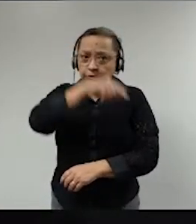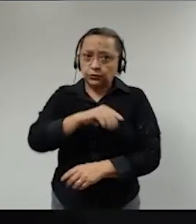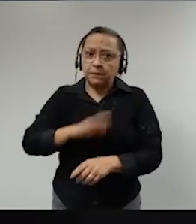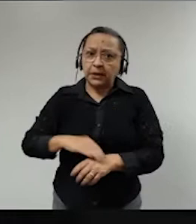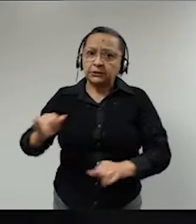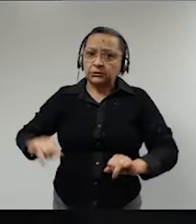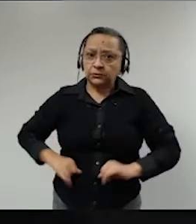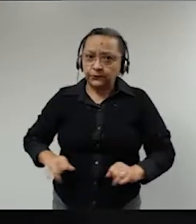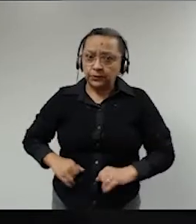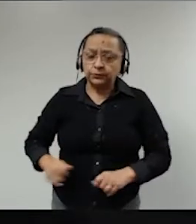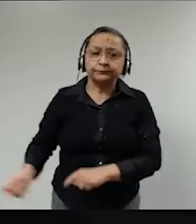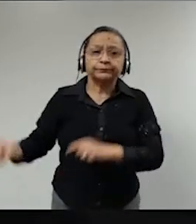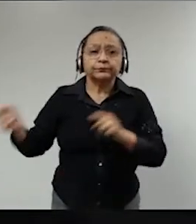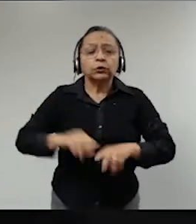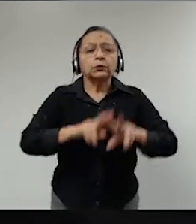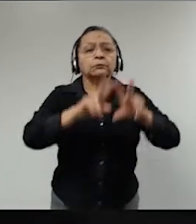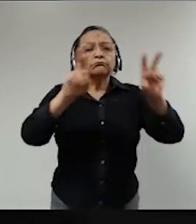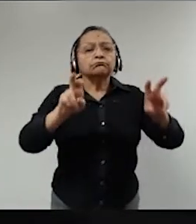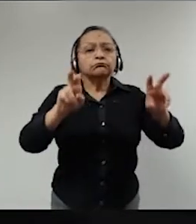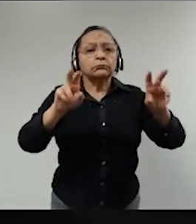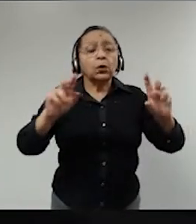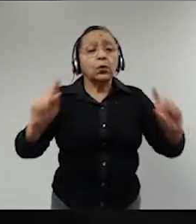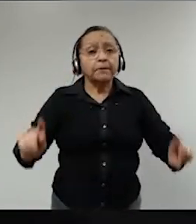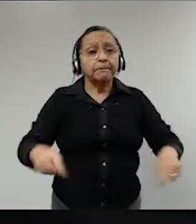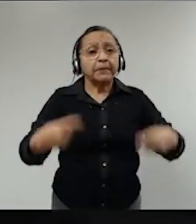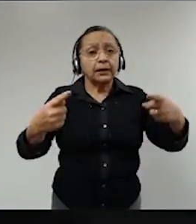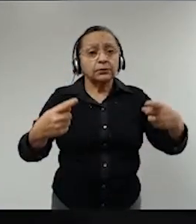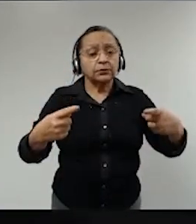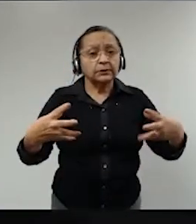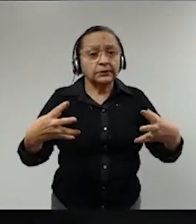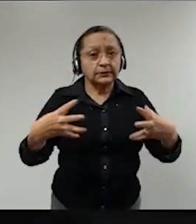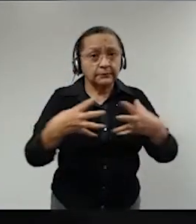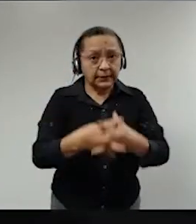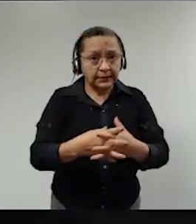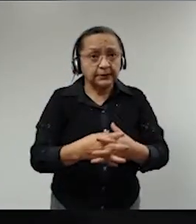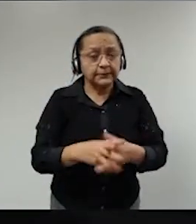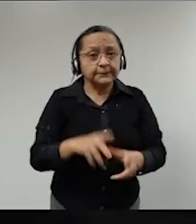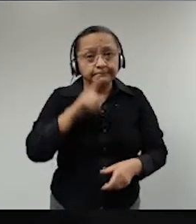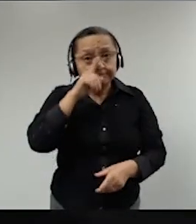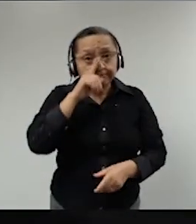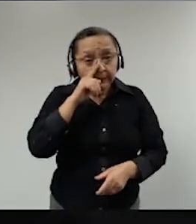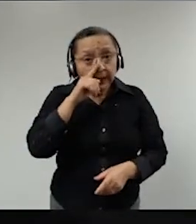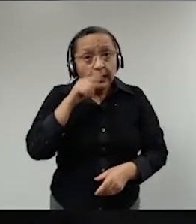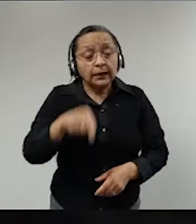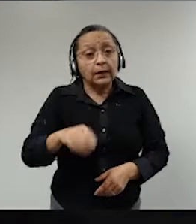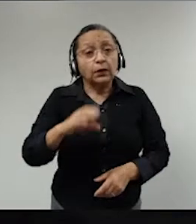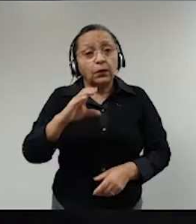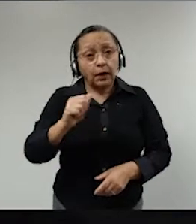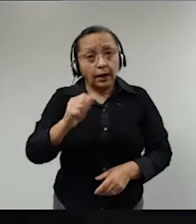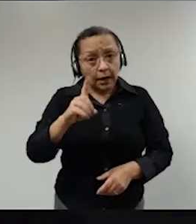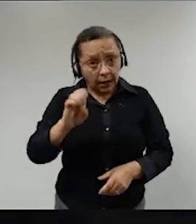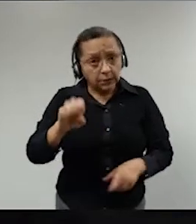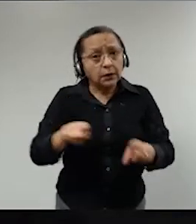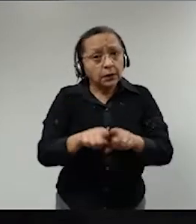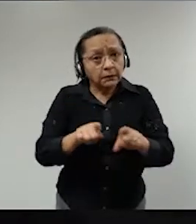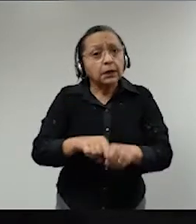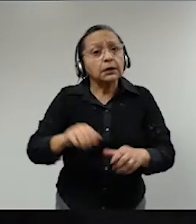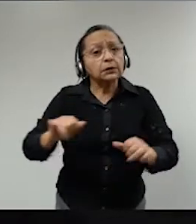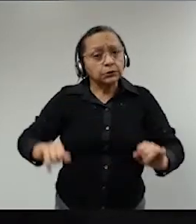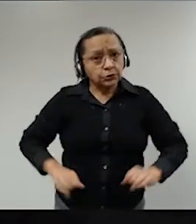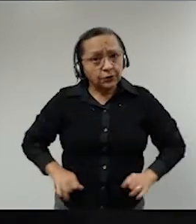Sobre os impactos da crise, a atuação interna do CAD também sofreu os reflexos dos problemas